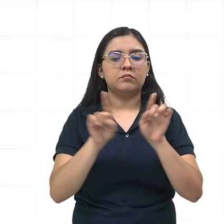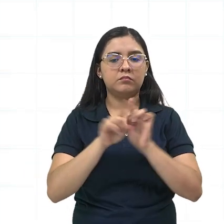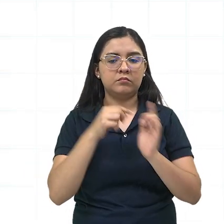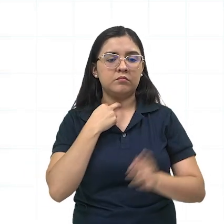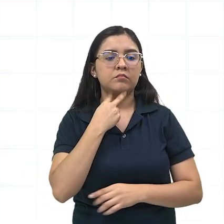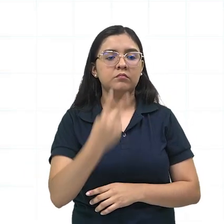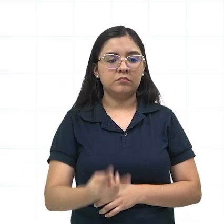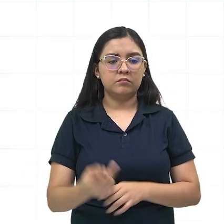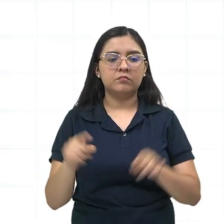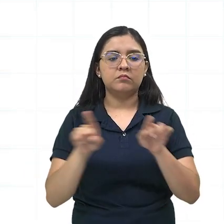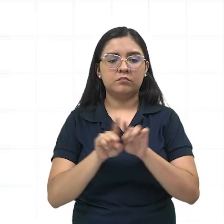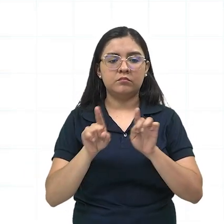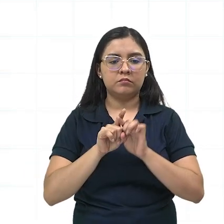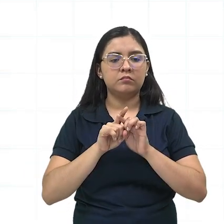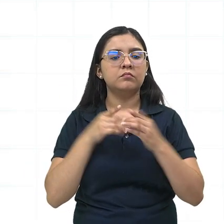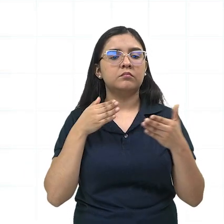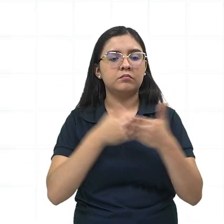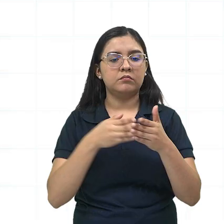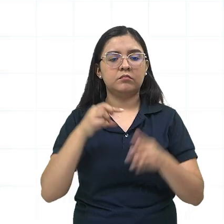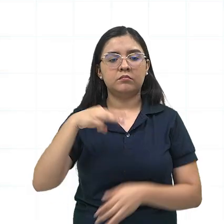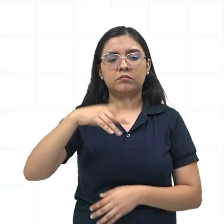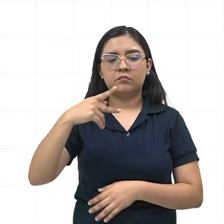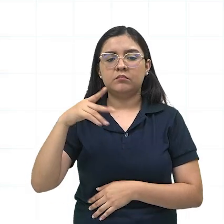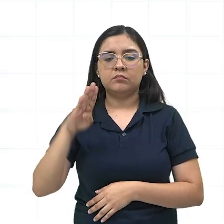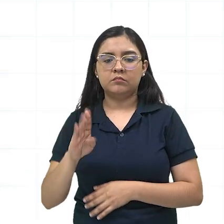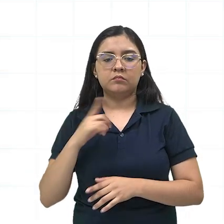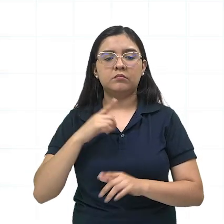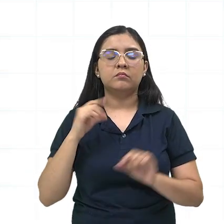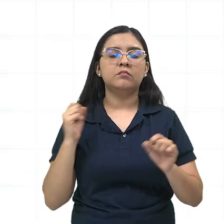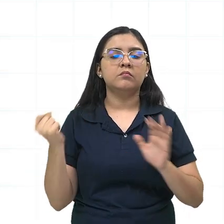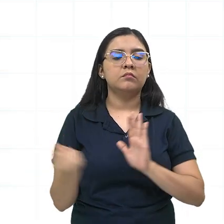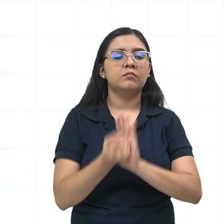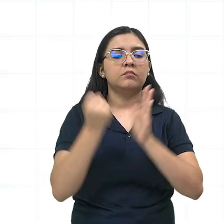vocal bem delimitada, a MPB era marcada pela